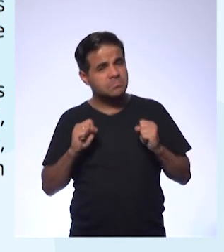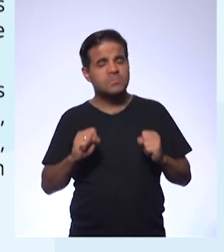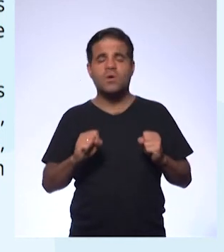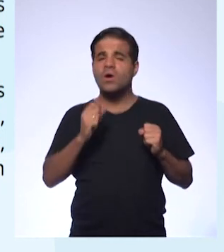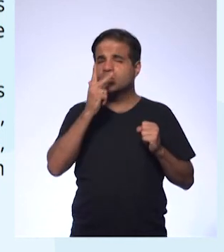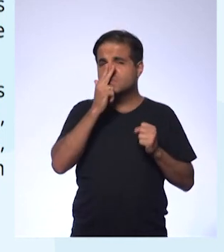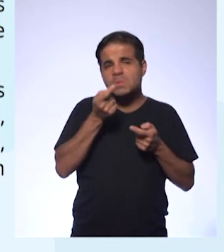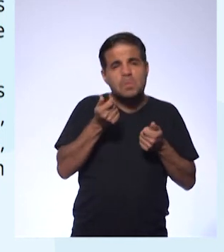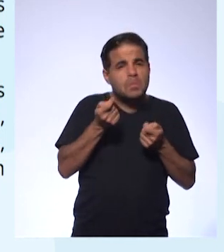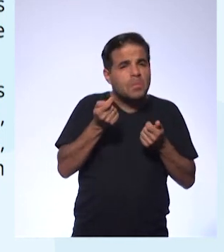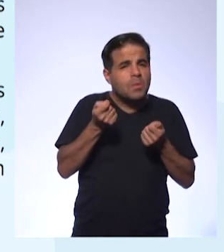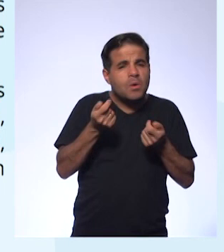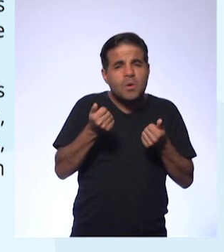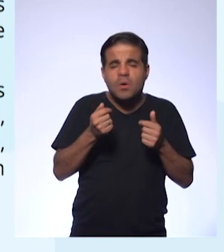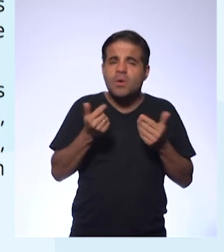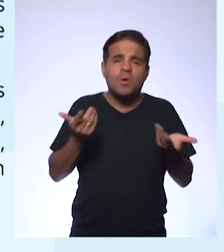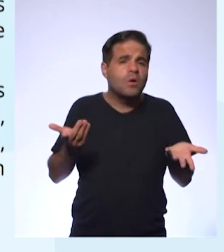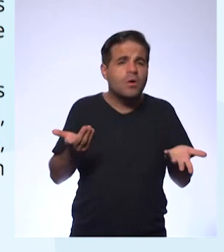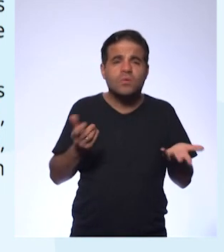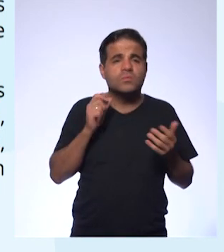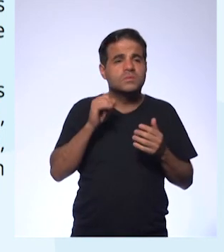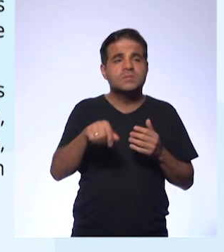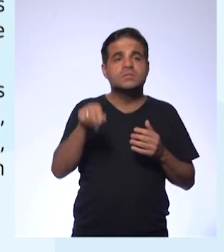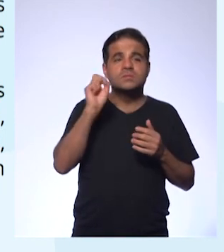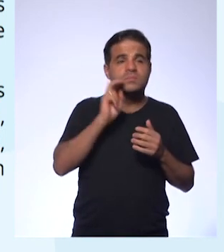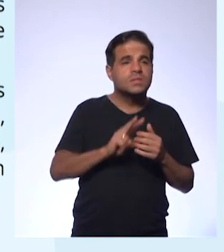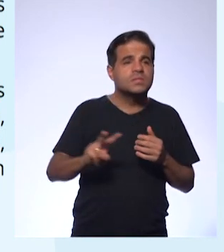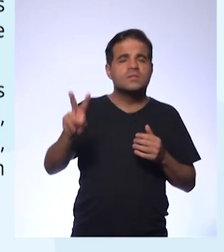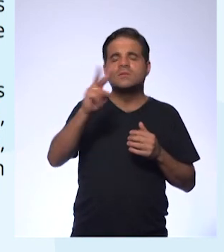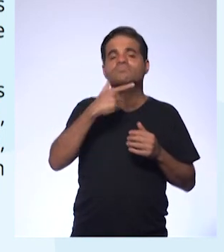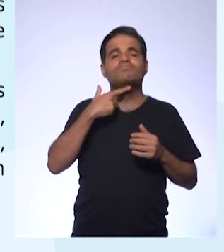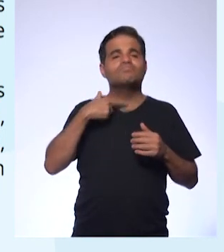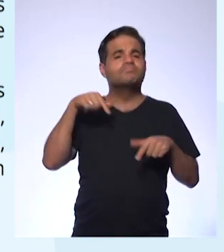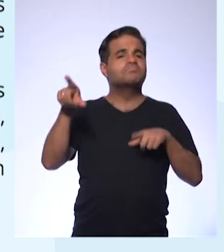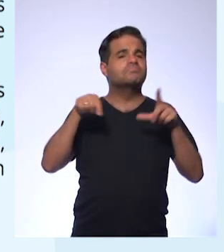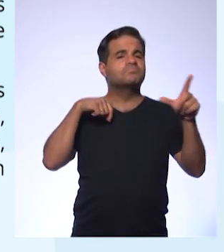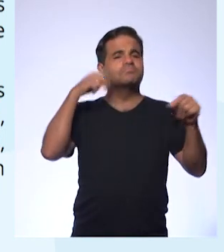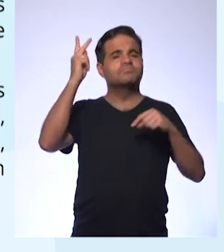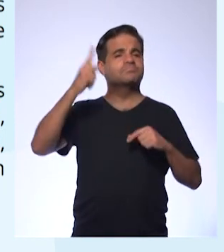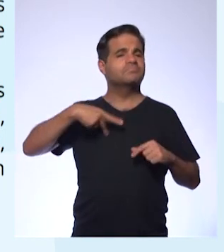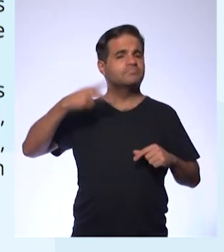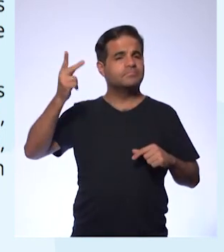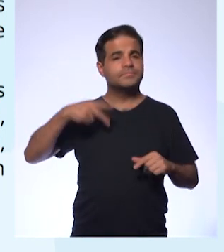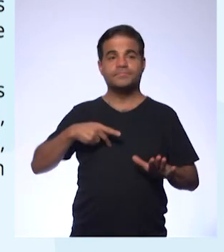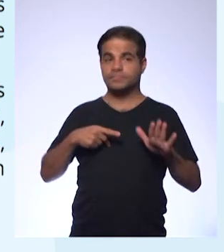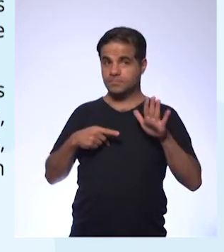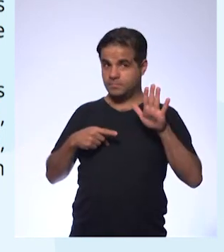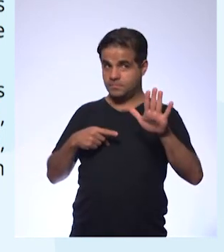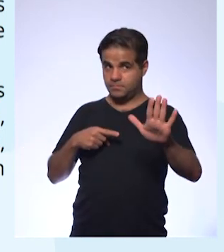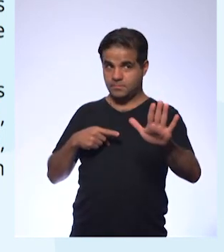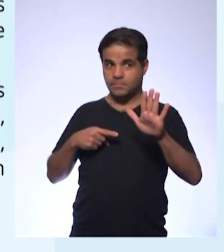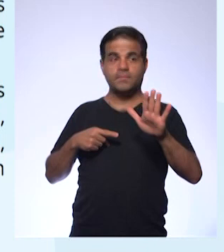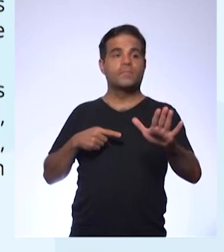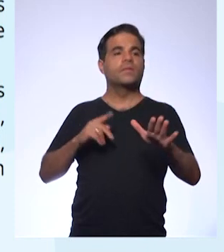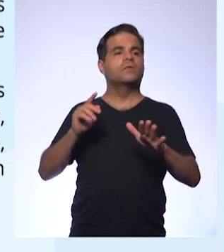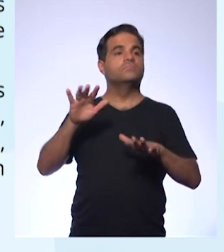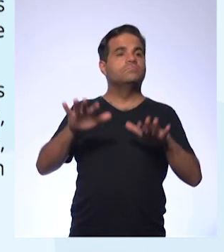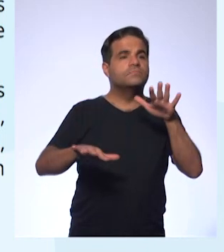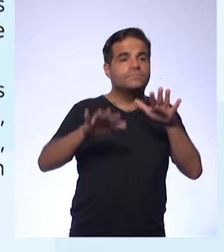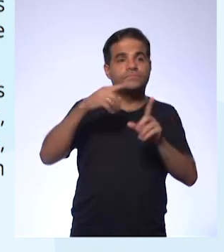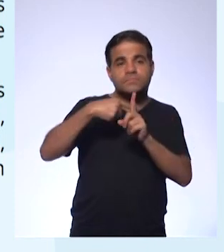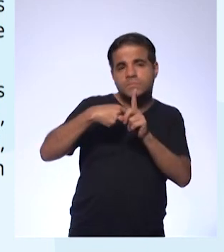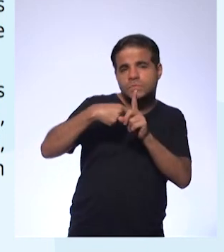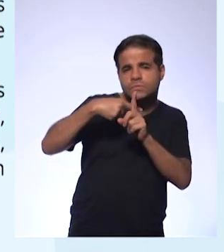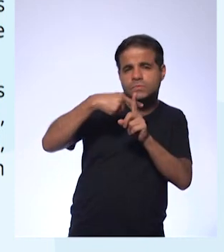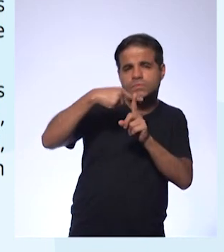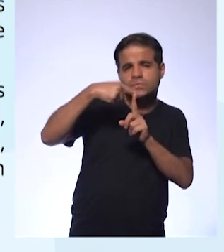podem significar muito pouco se considerarmos nossas preferências pessoais. Porém, uma variação